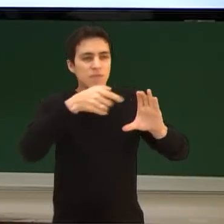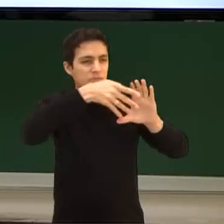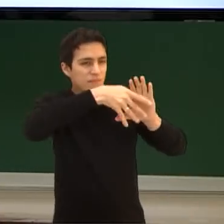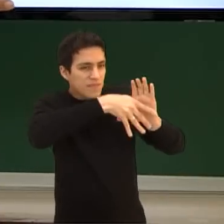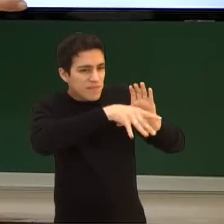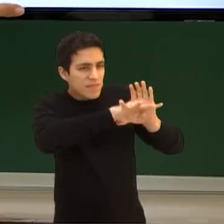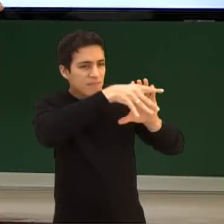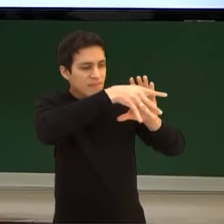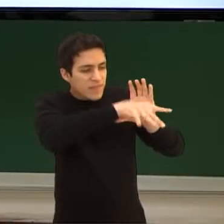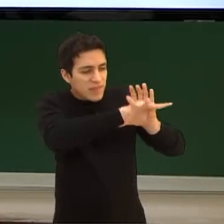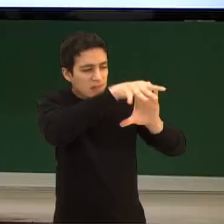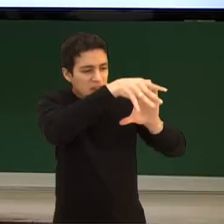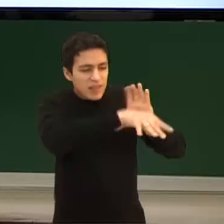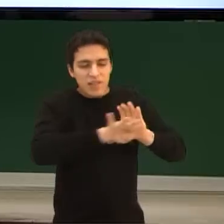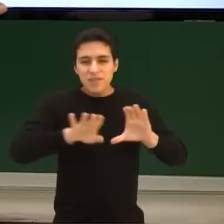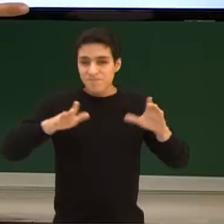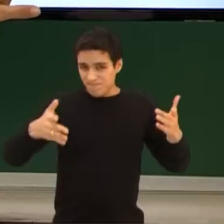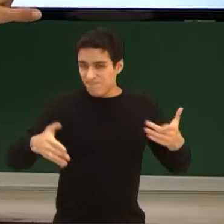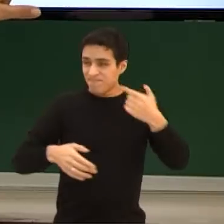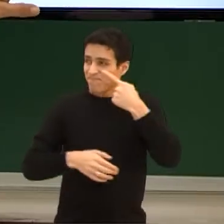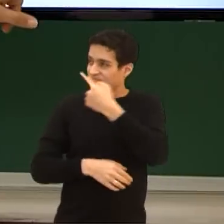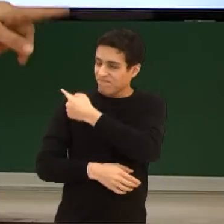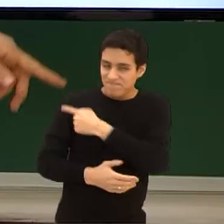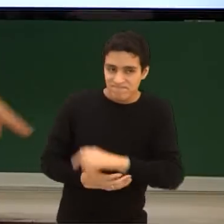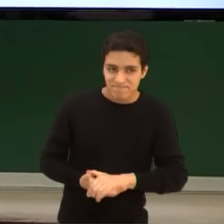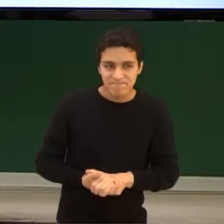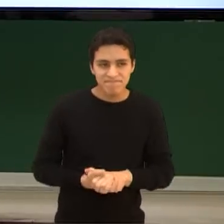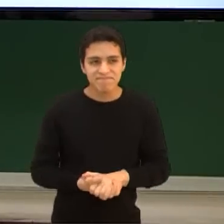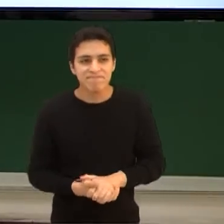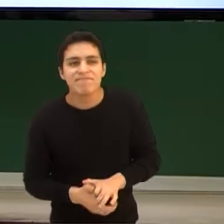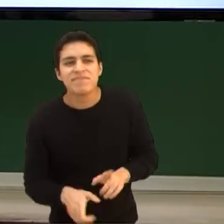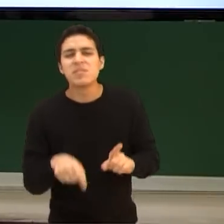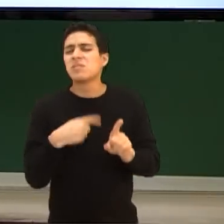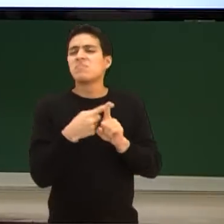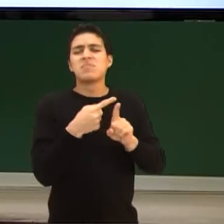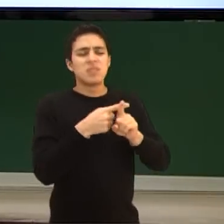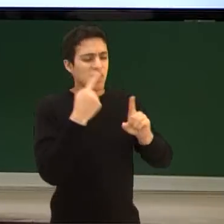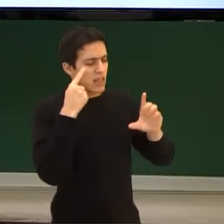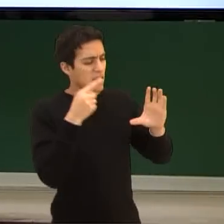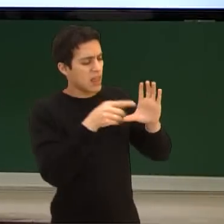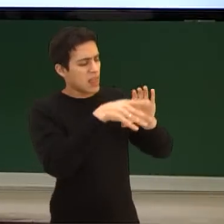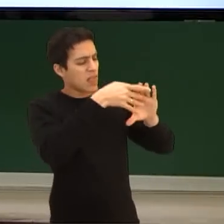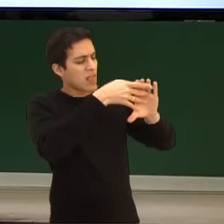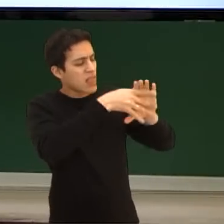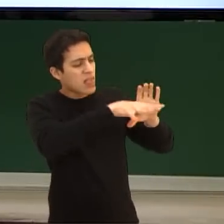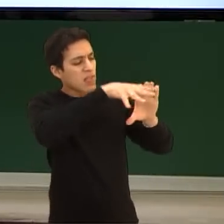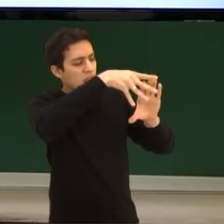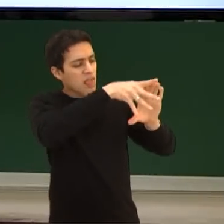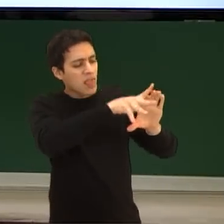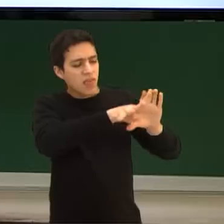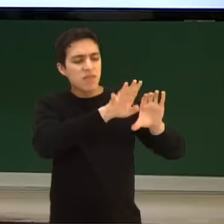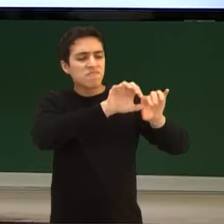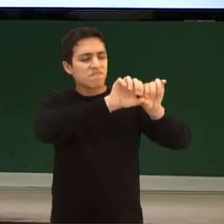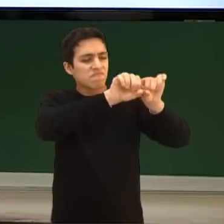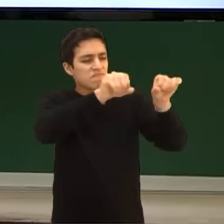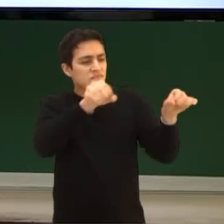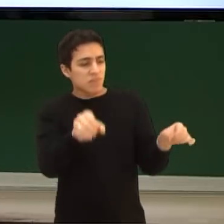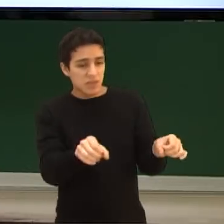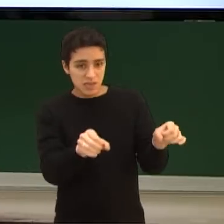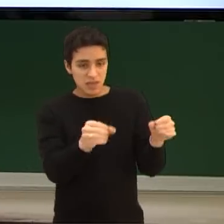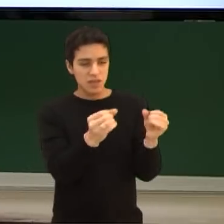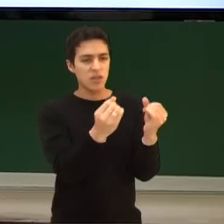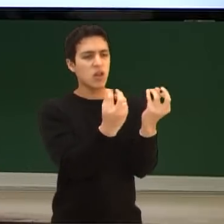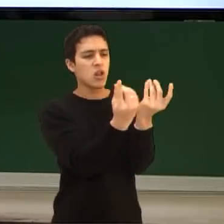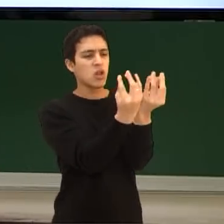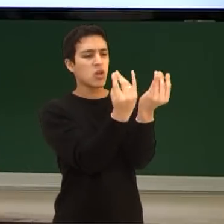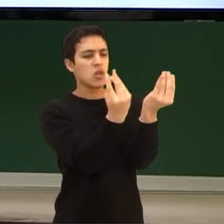Tipo nessa imagem aqui vocês conseguem perceber. Mas por que tem esses cílios? Olha só que interessante. Esses cílios